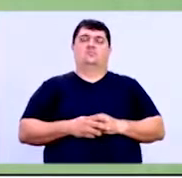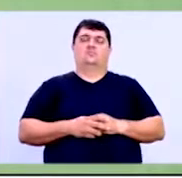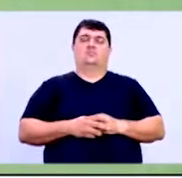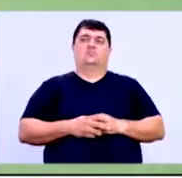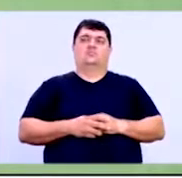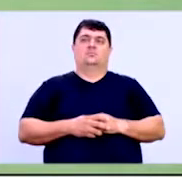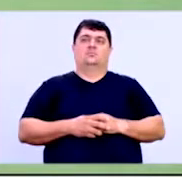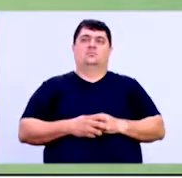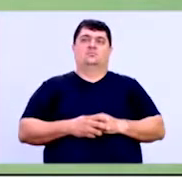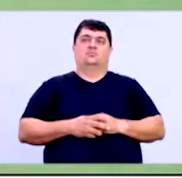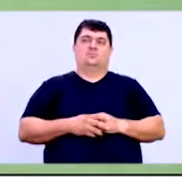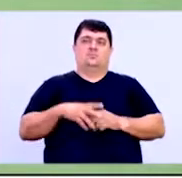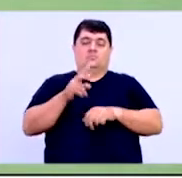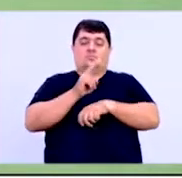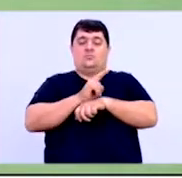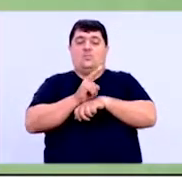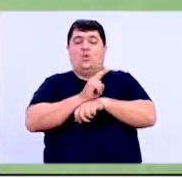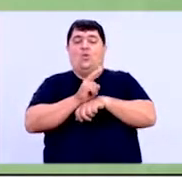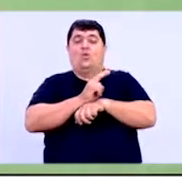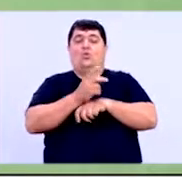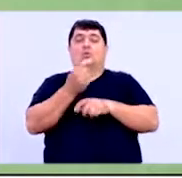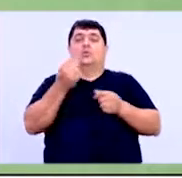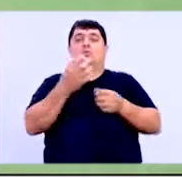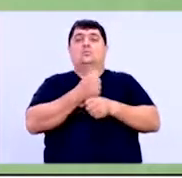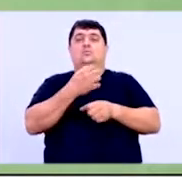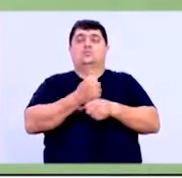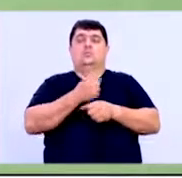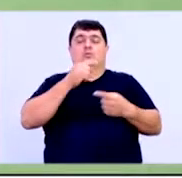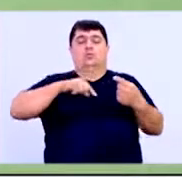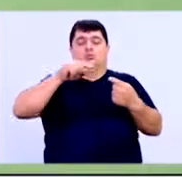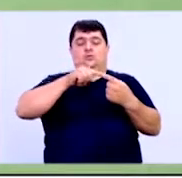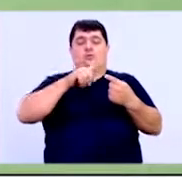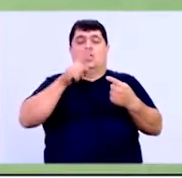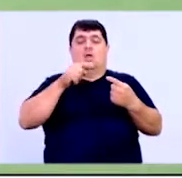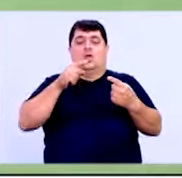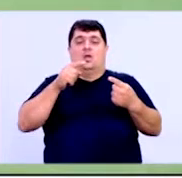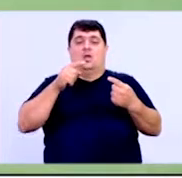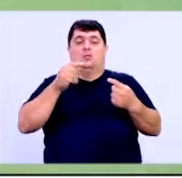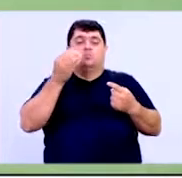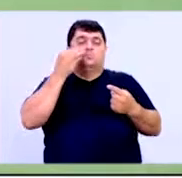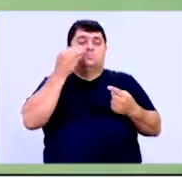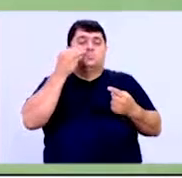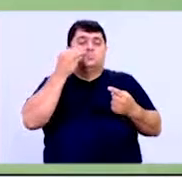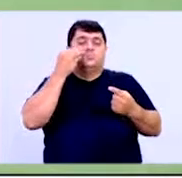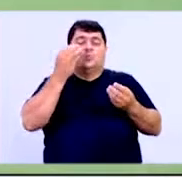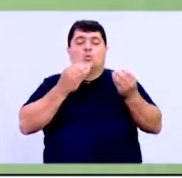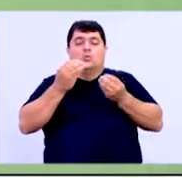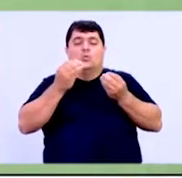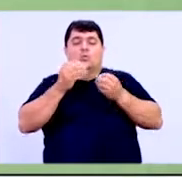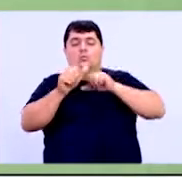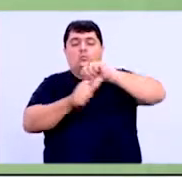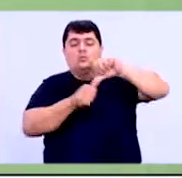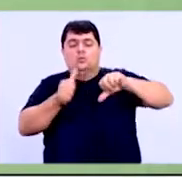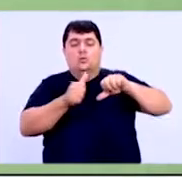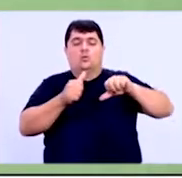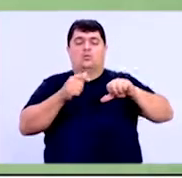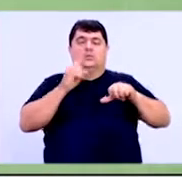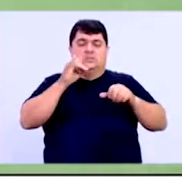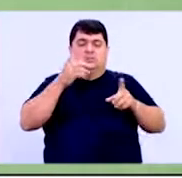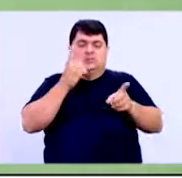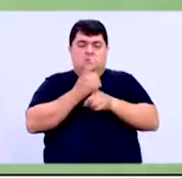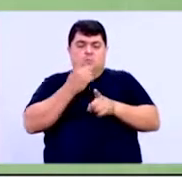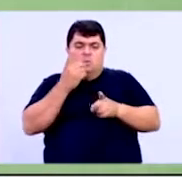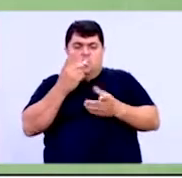o controle de orçamento, os objetivos, é identificar e analisar as variações ocorridas, corrigir os erros